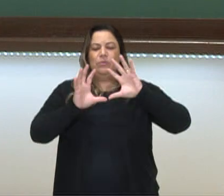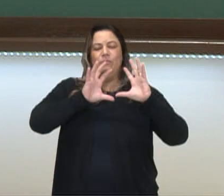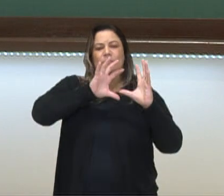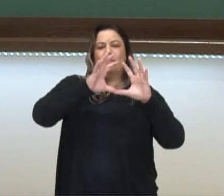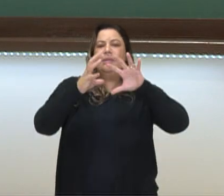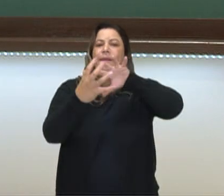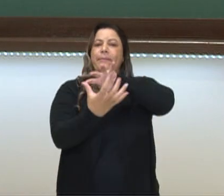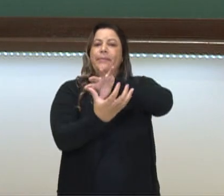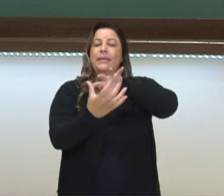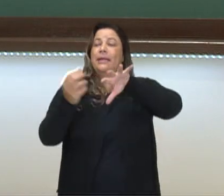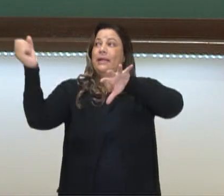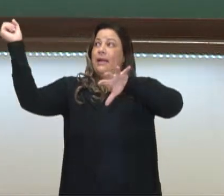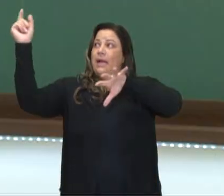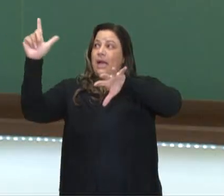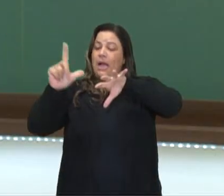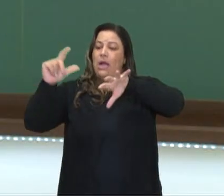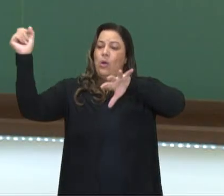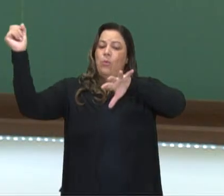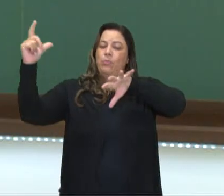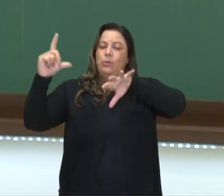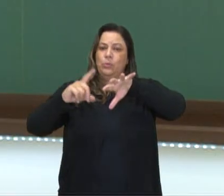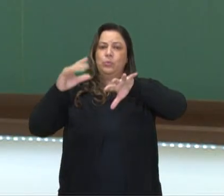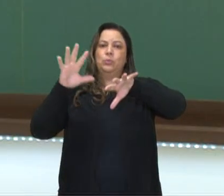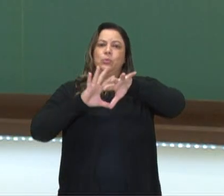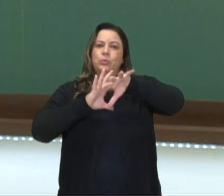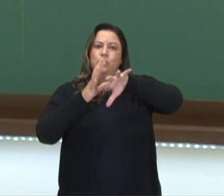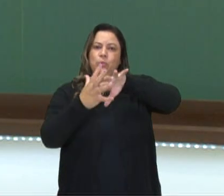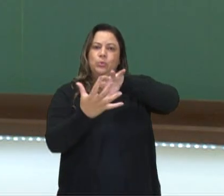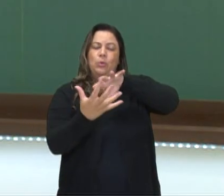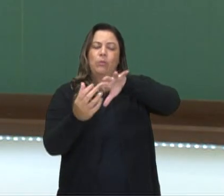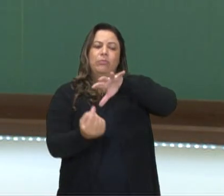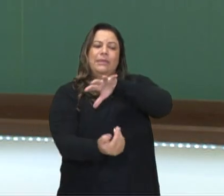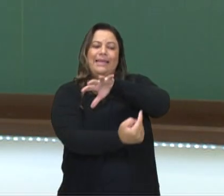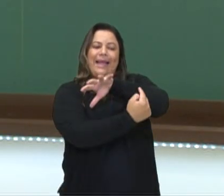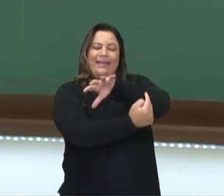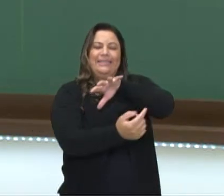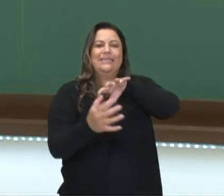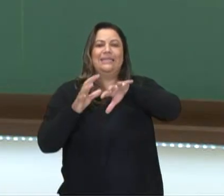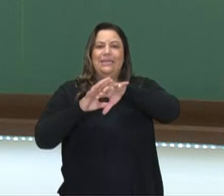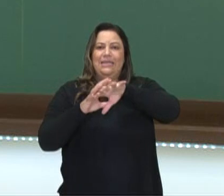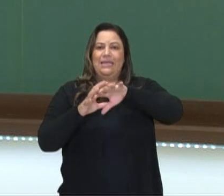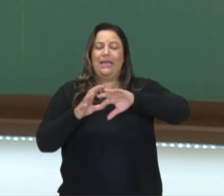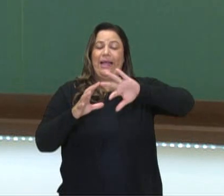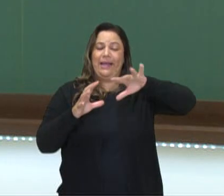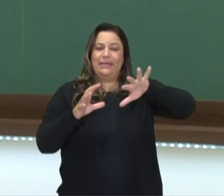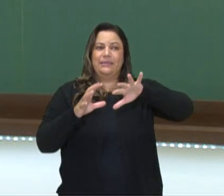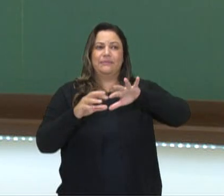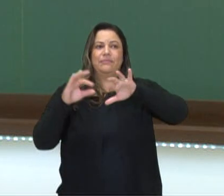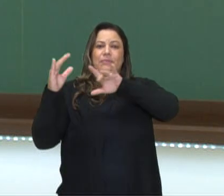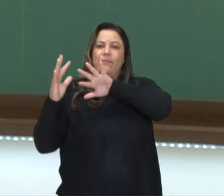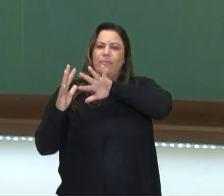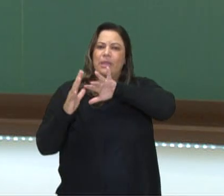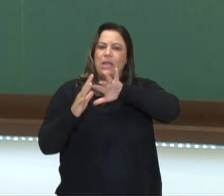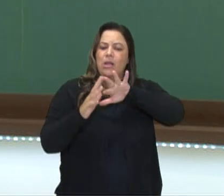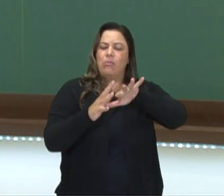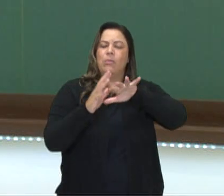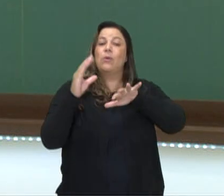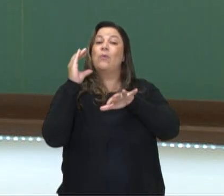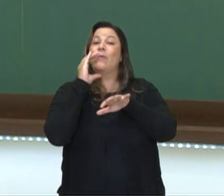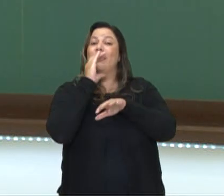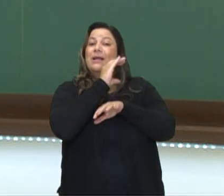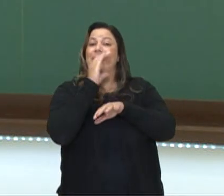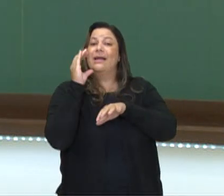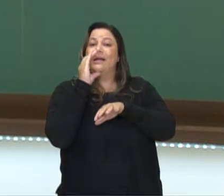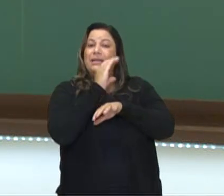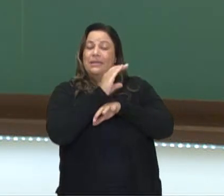que vai acontecer? Nós vamos perceber que essas áreas que foram aquecidas começam a liberar o seu calor. Porém,